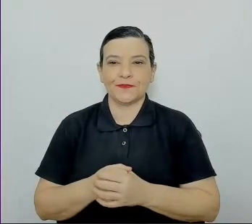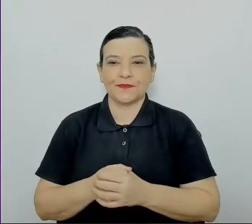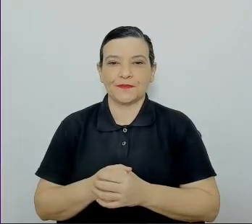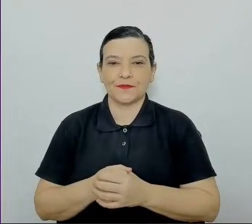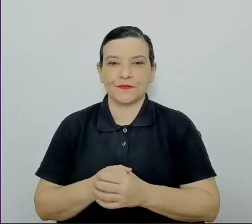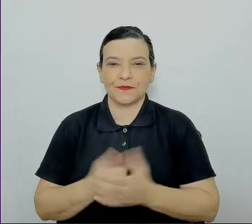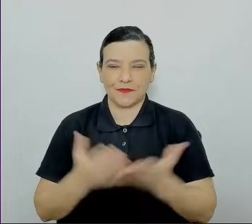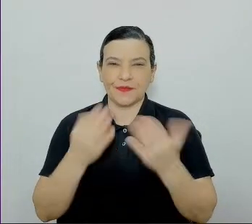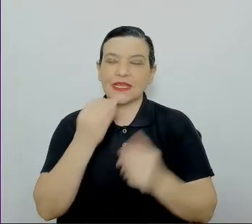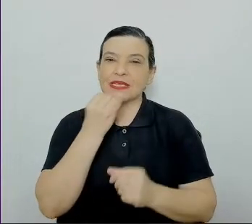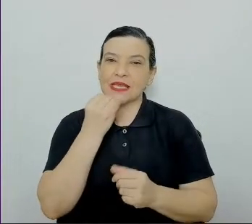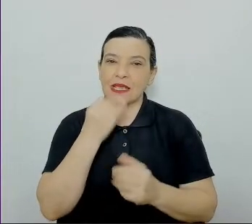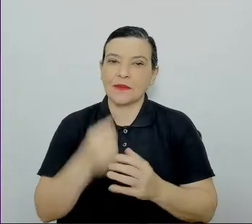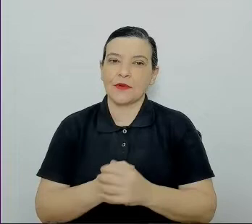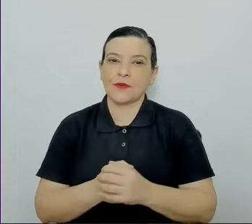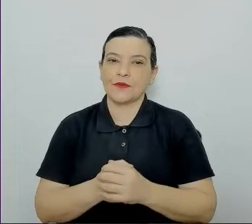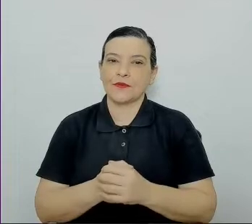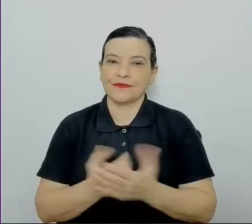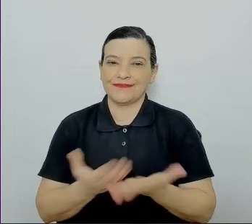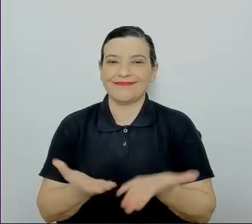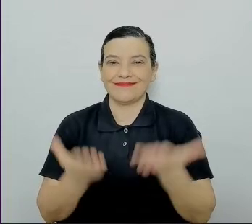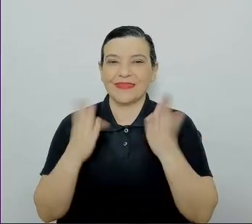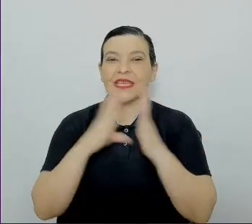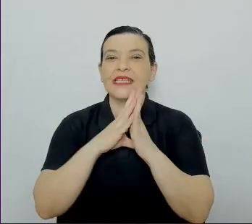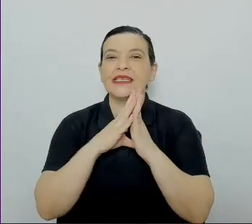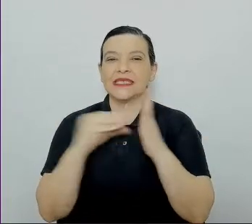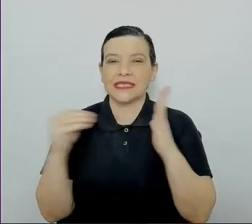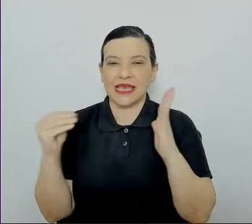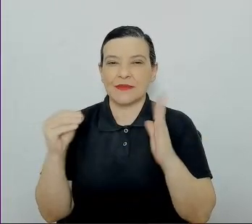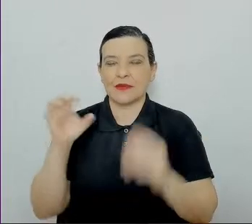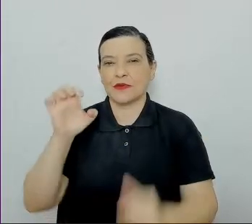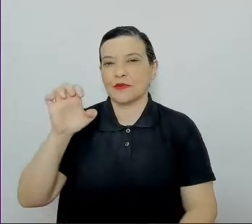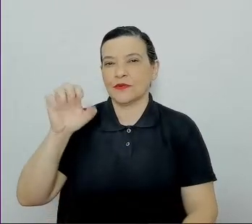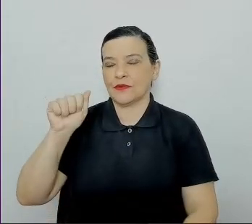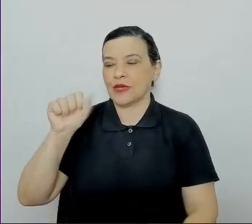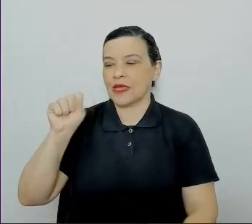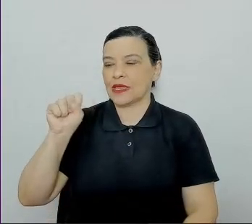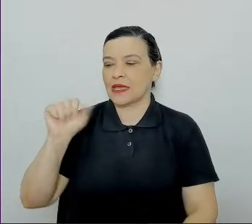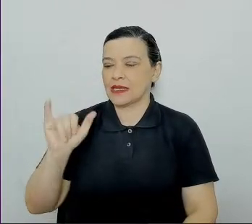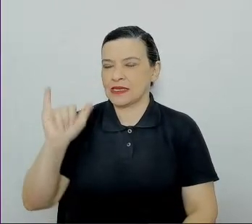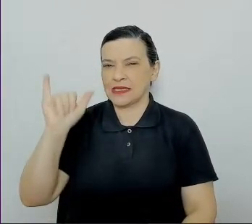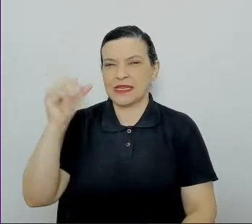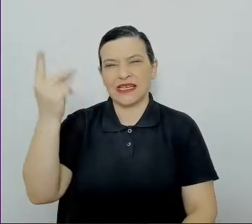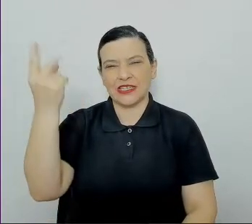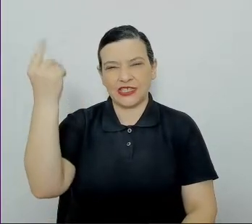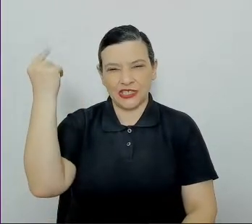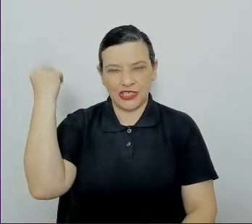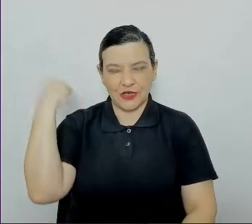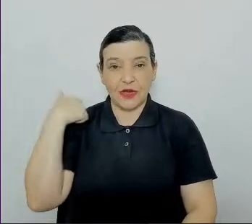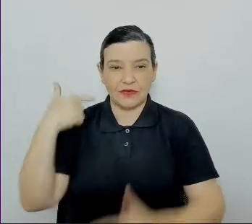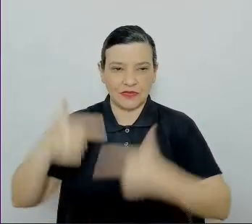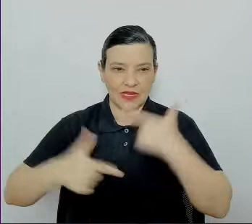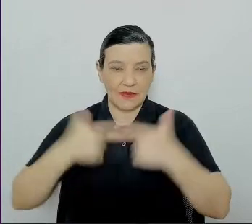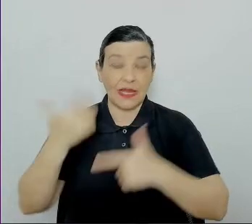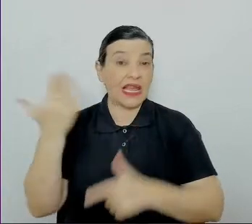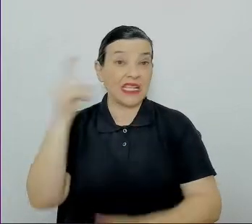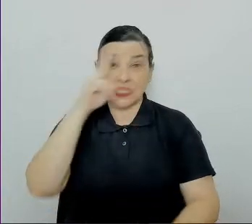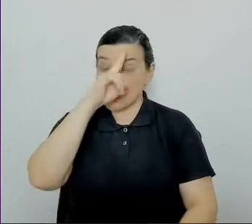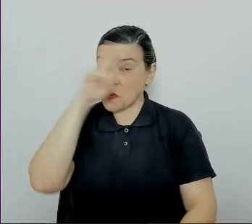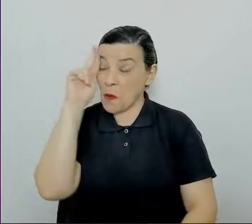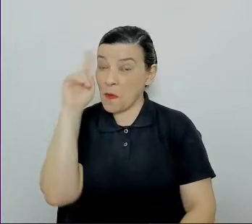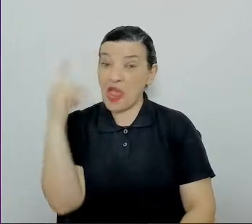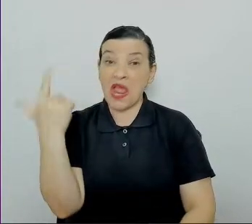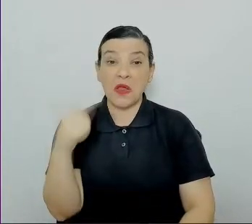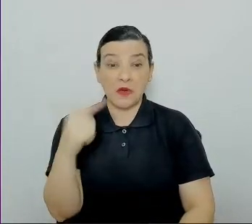no exemplo, eu queria trazer um case ali da época do Zitaxi. É um case até um pouco antigo, da época que eu trabalhei lá. Nem existia Uber ainda, mas é